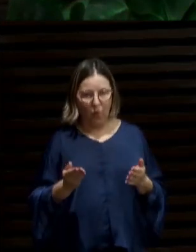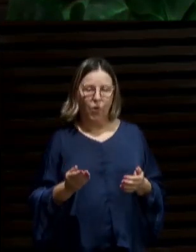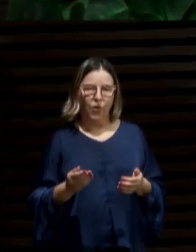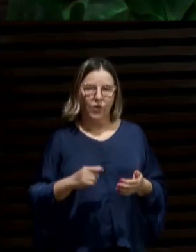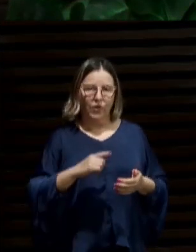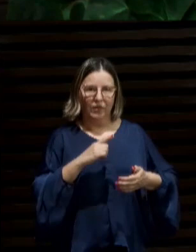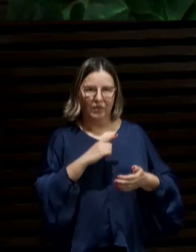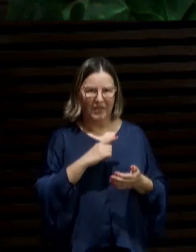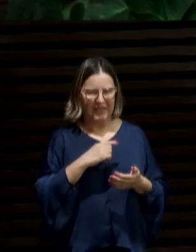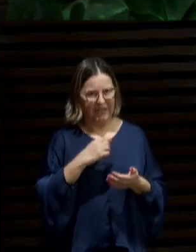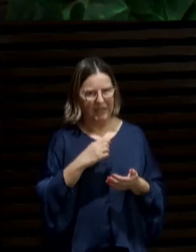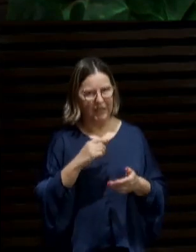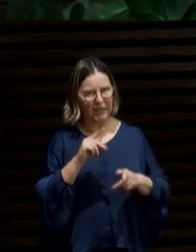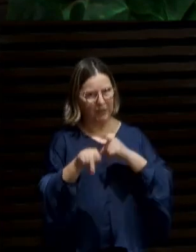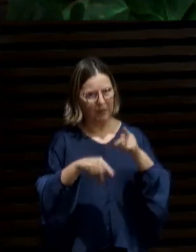que procuram